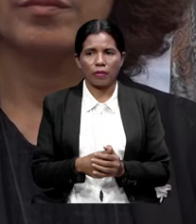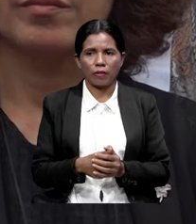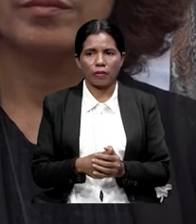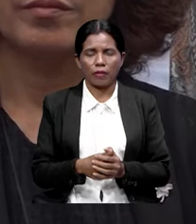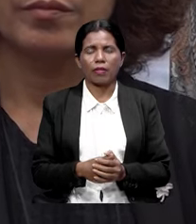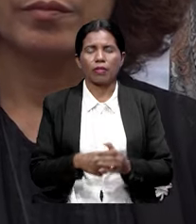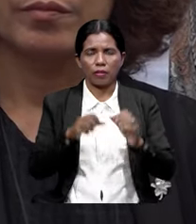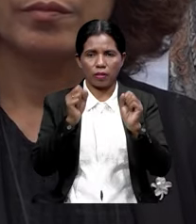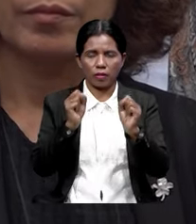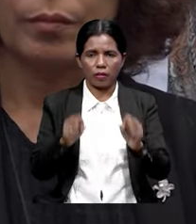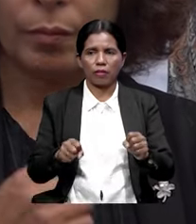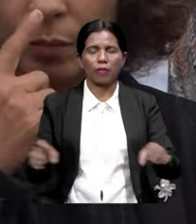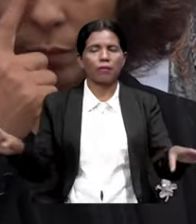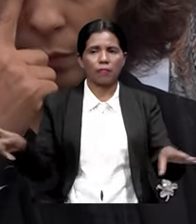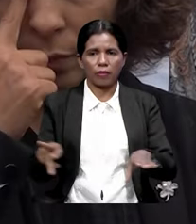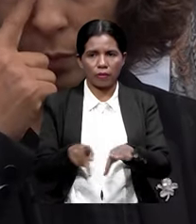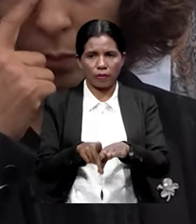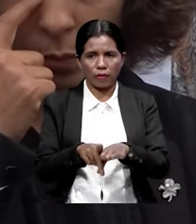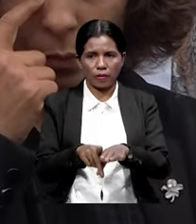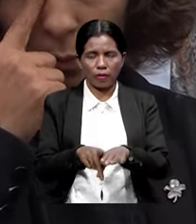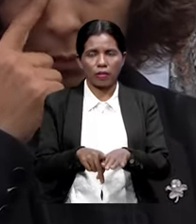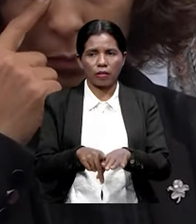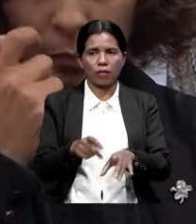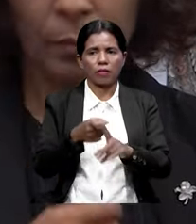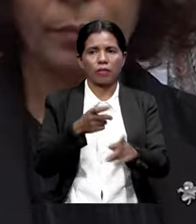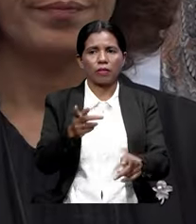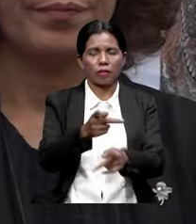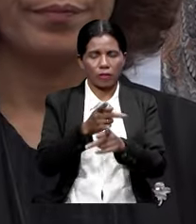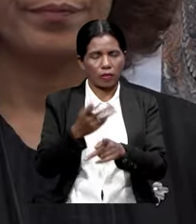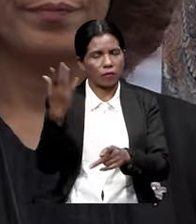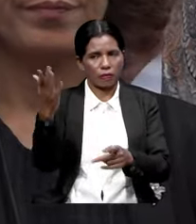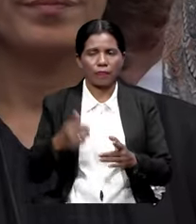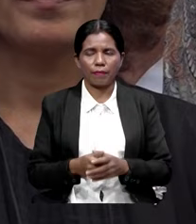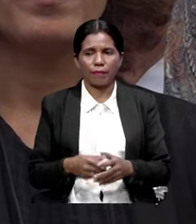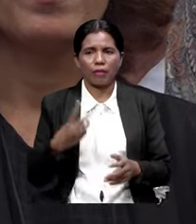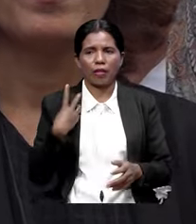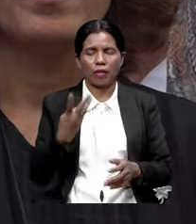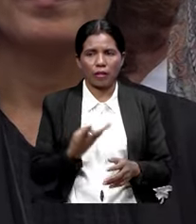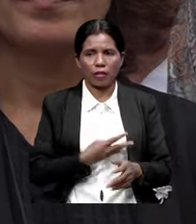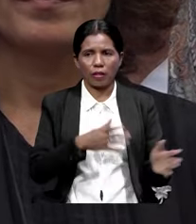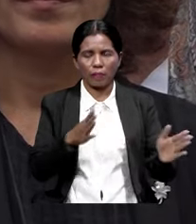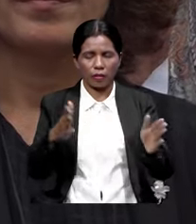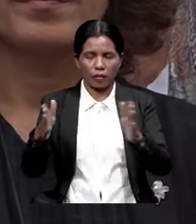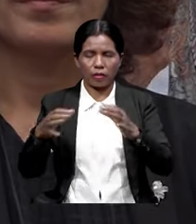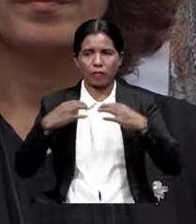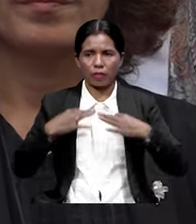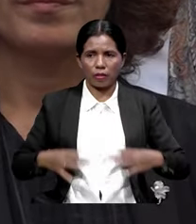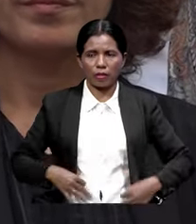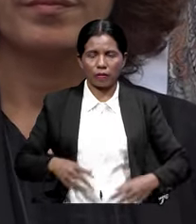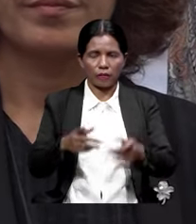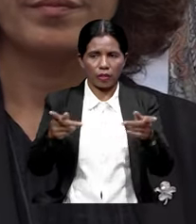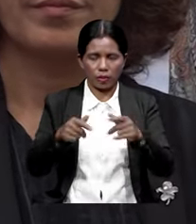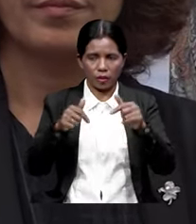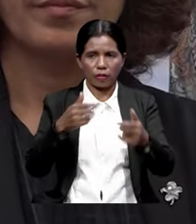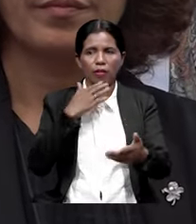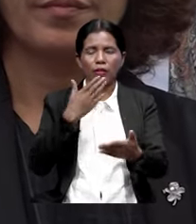sei, hola, sei, cobre os cuidados paliativos. E a preparação fisicamente, fato ainda nem